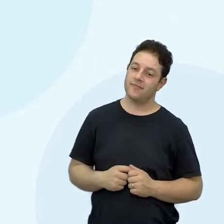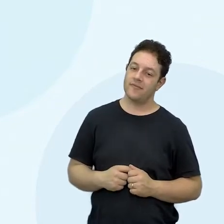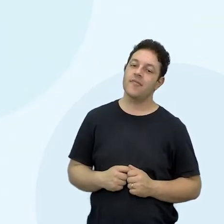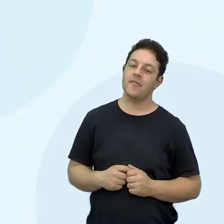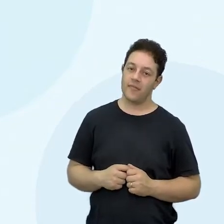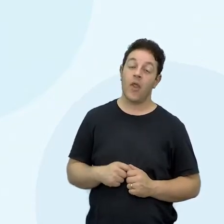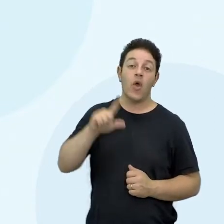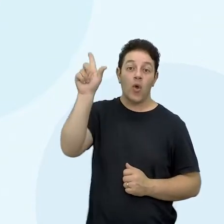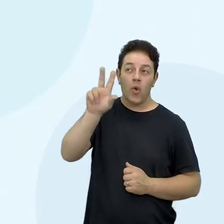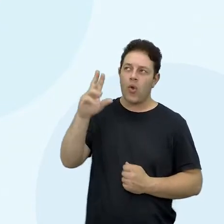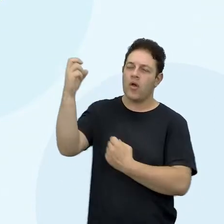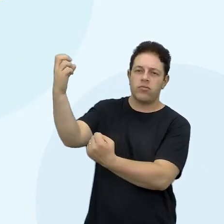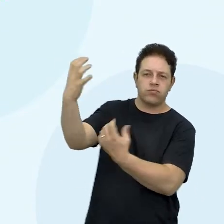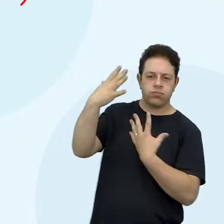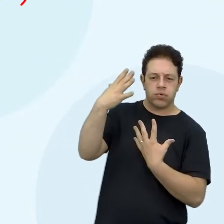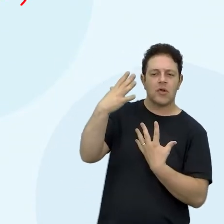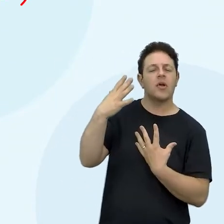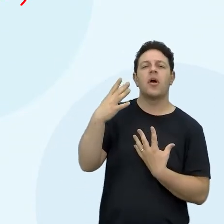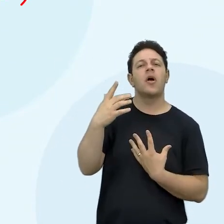medidas